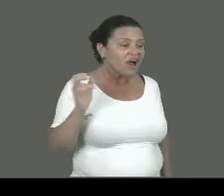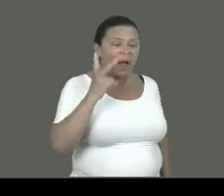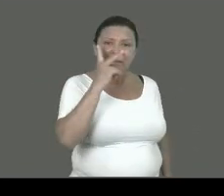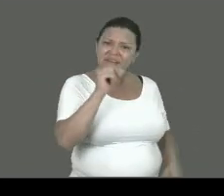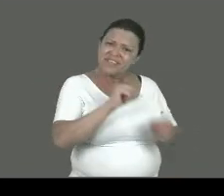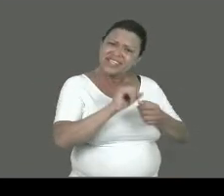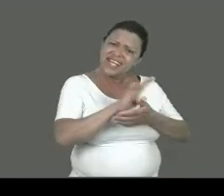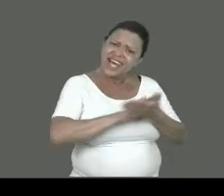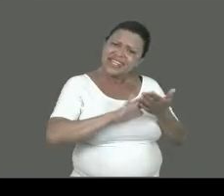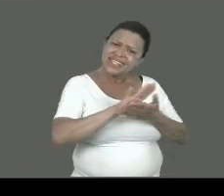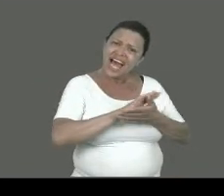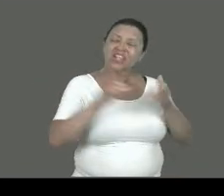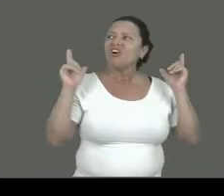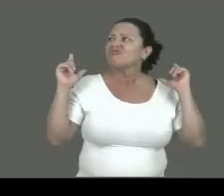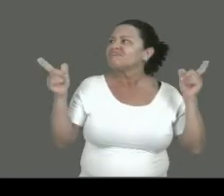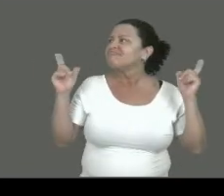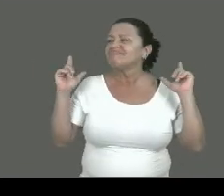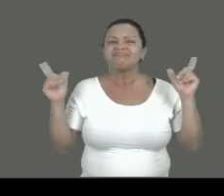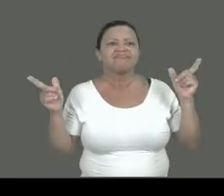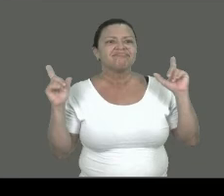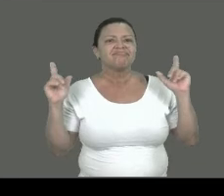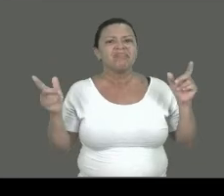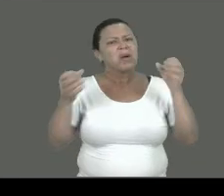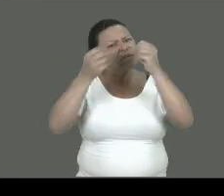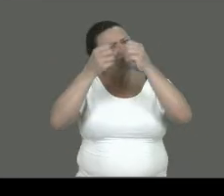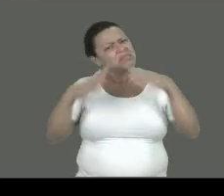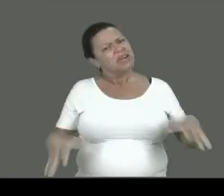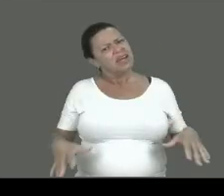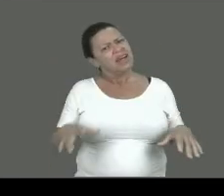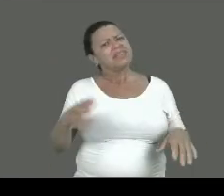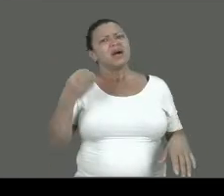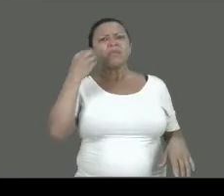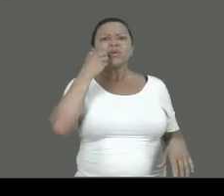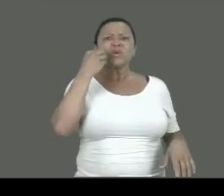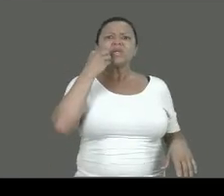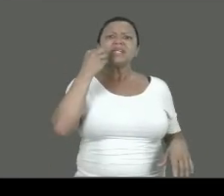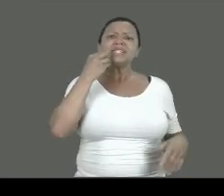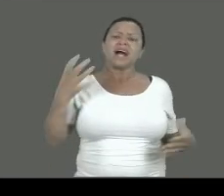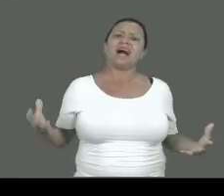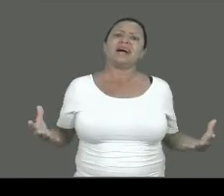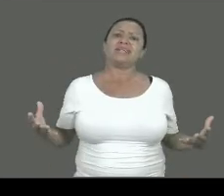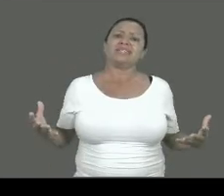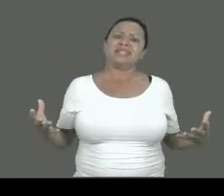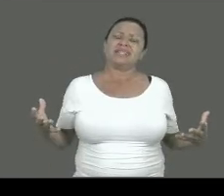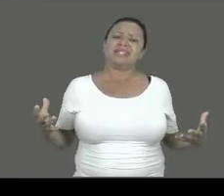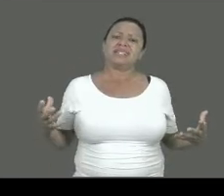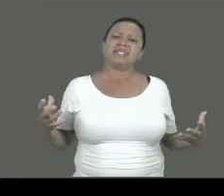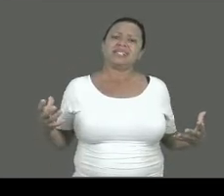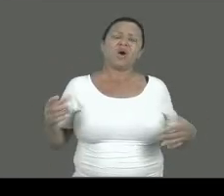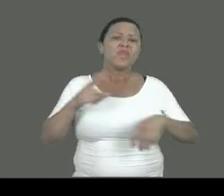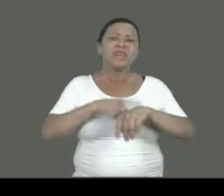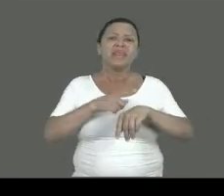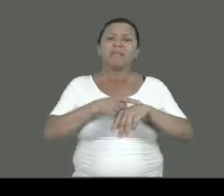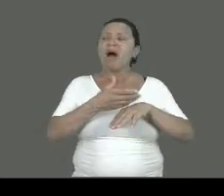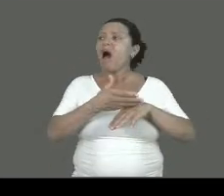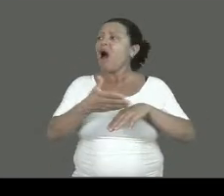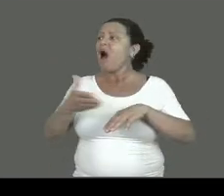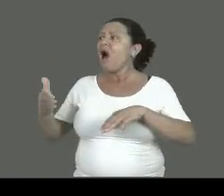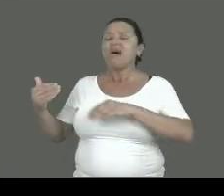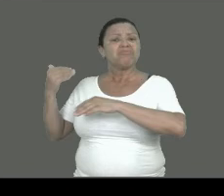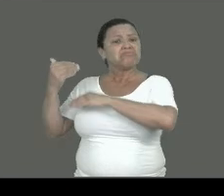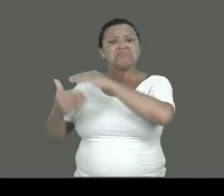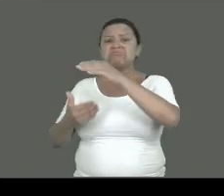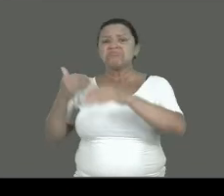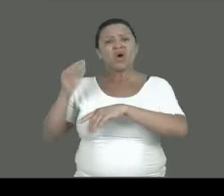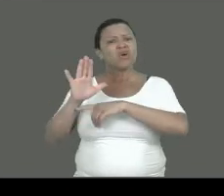ou para se divertir, que desperdiça a sua oportunidade, deixando o tempo passar, e não progredindo, não